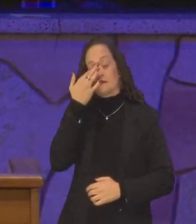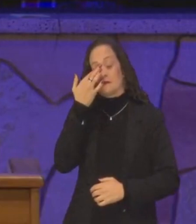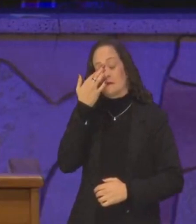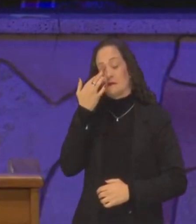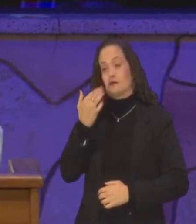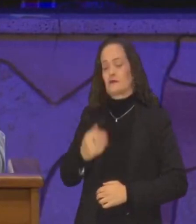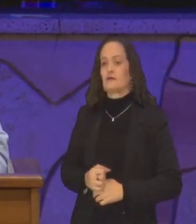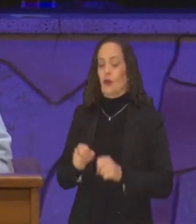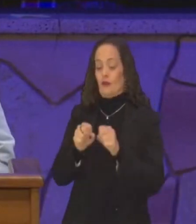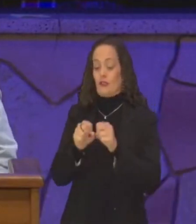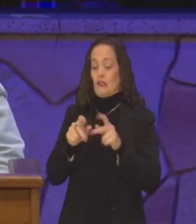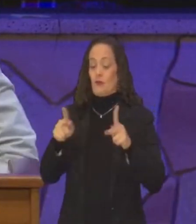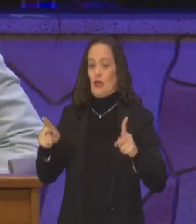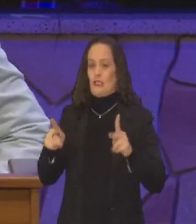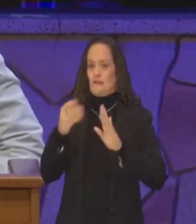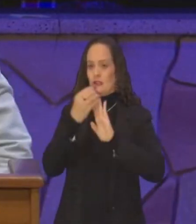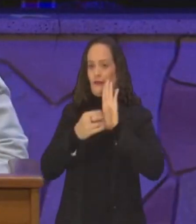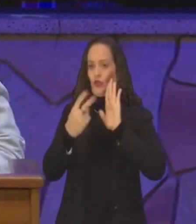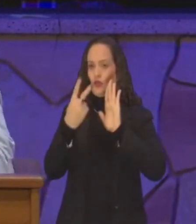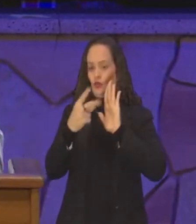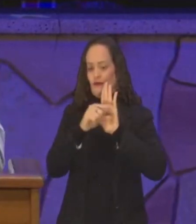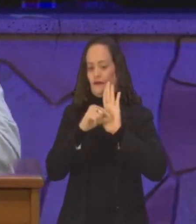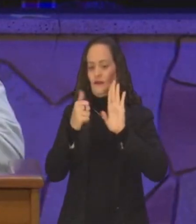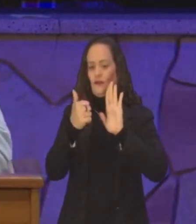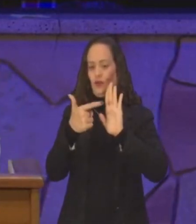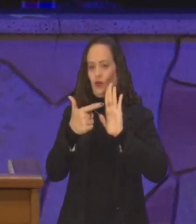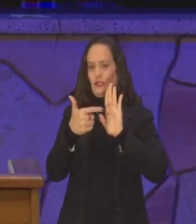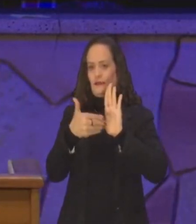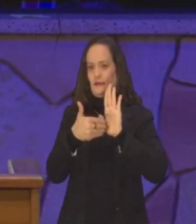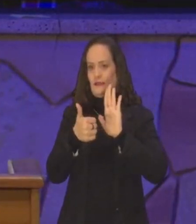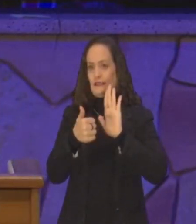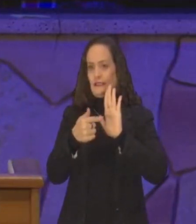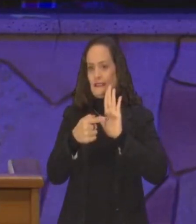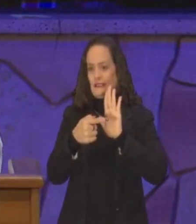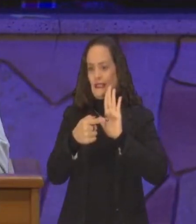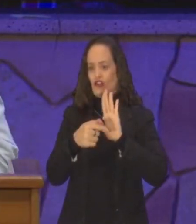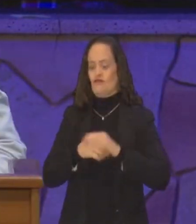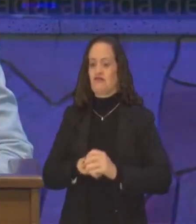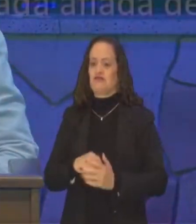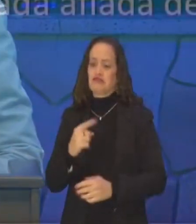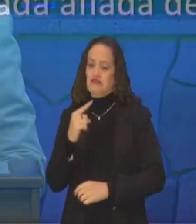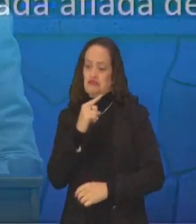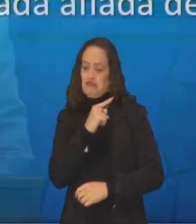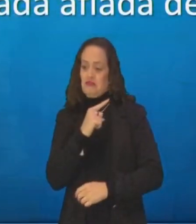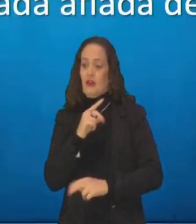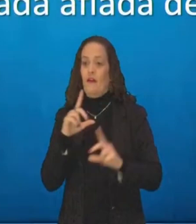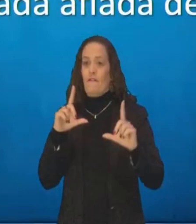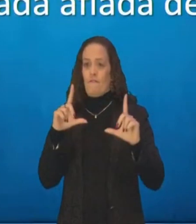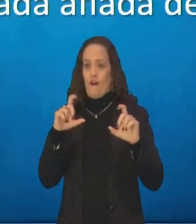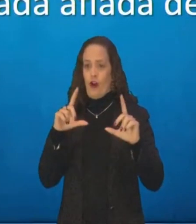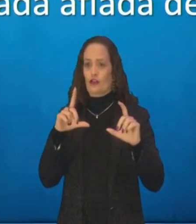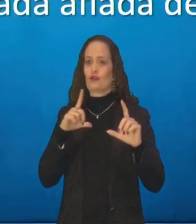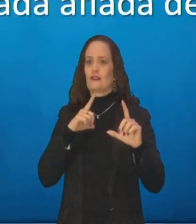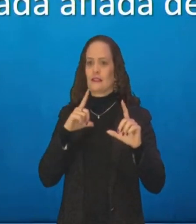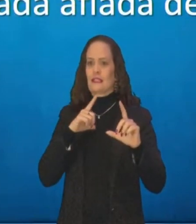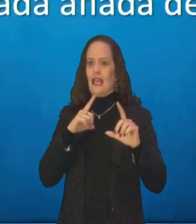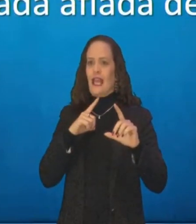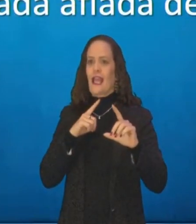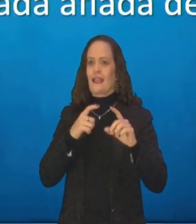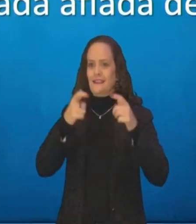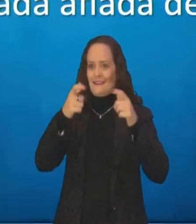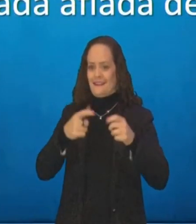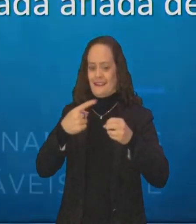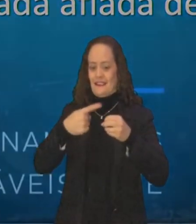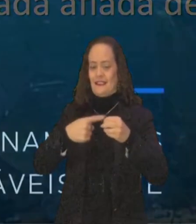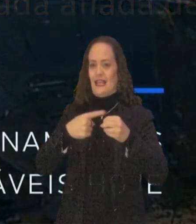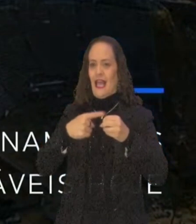a 17, o irmão pode contemplar aí já uma fotografia das ruínas